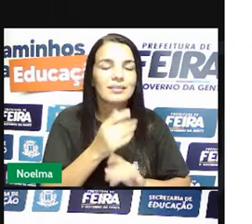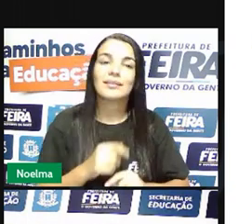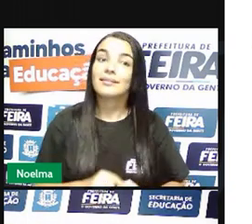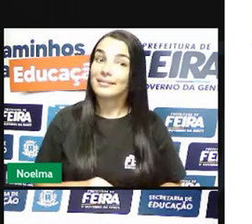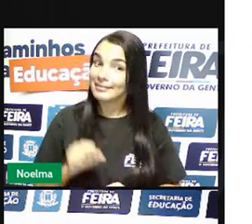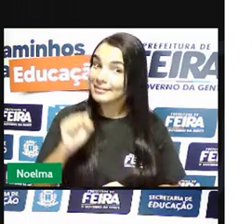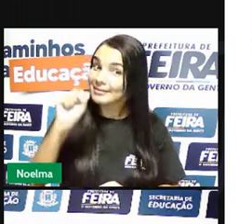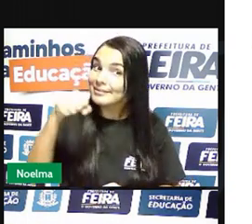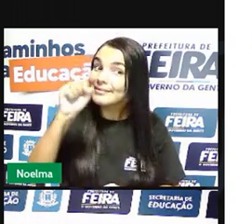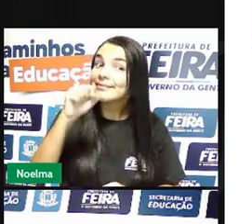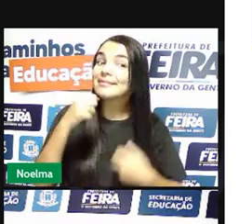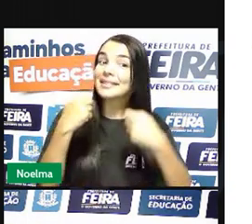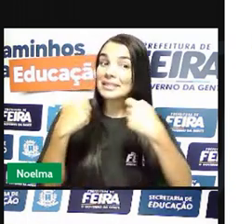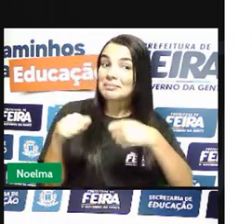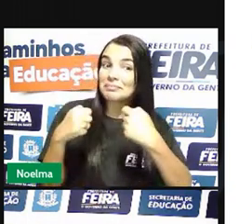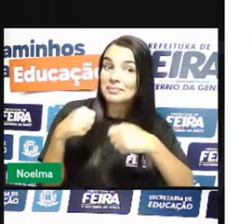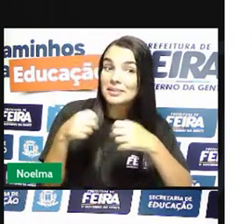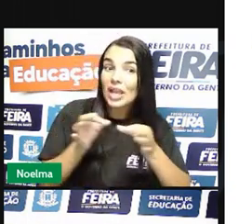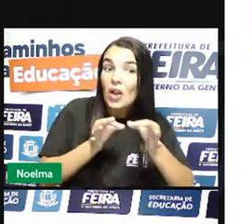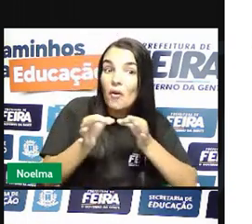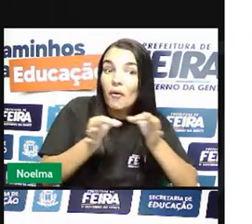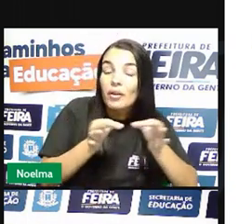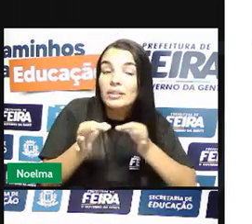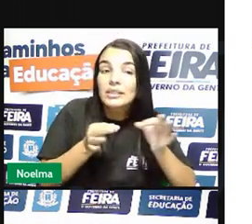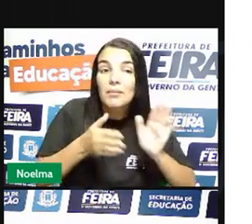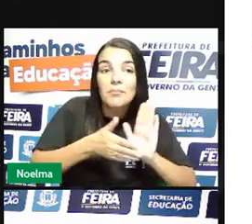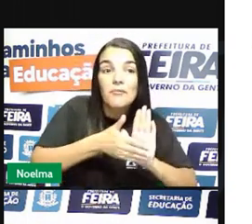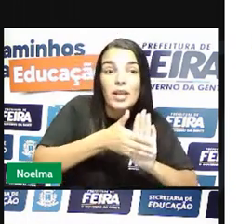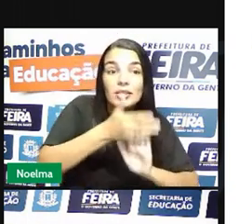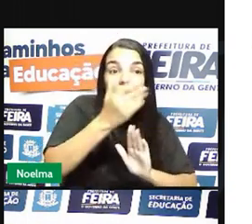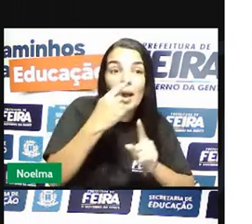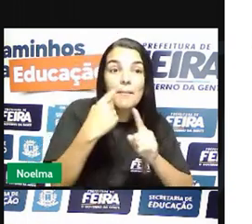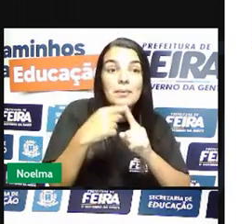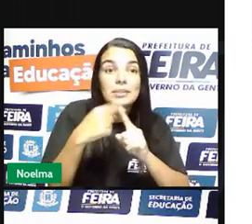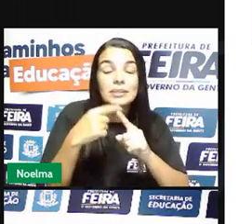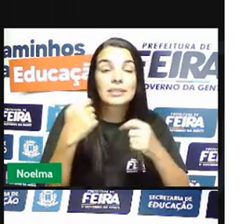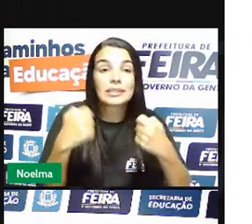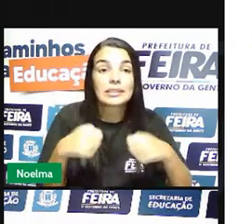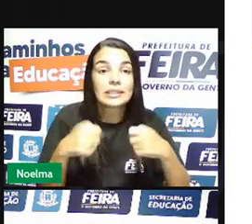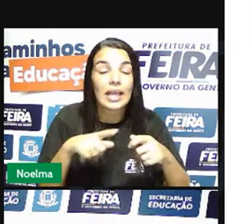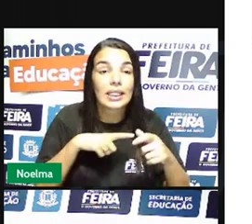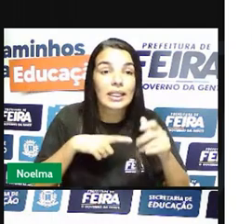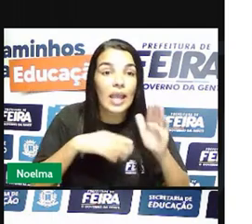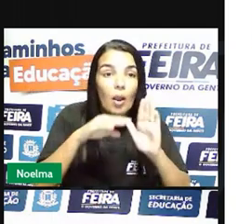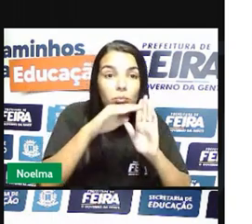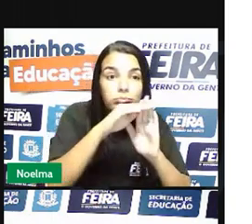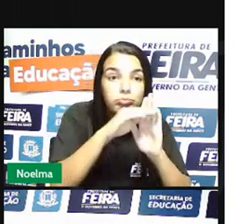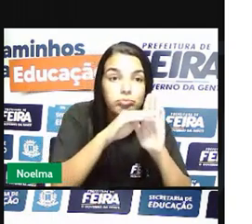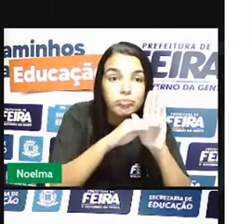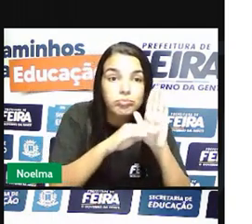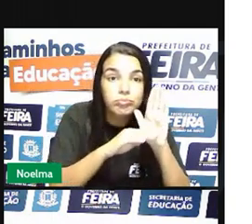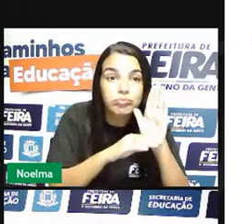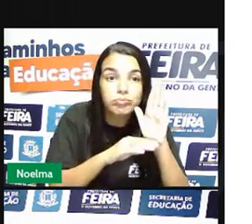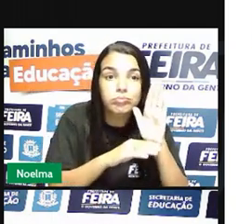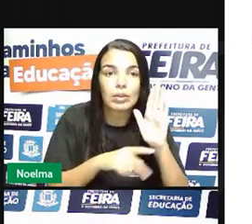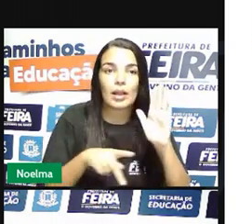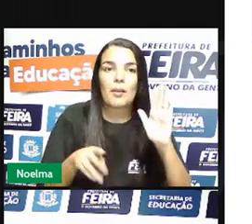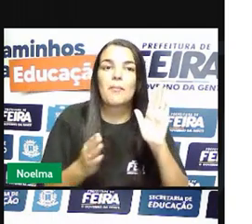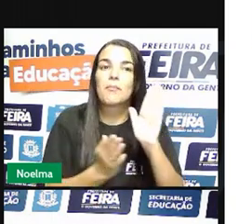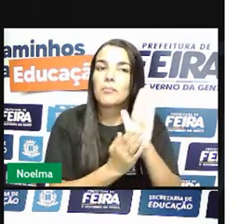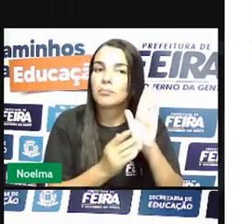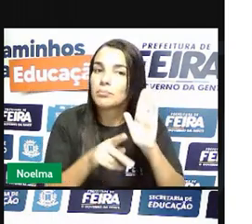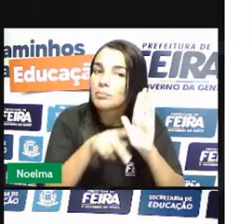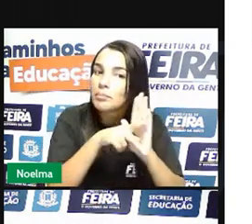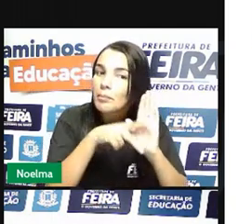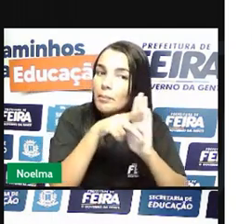Ah, eu vou viajar hoje, já saio viajando. Não, tem um planejamento, né? Um adulto, quando vai viajar, seus